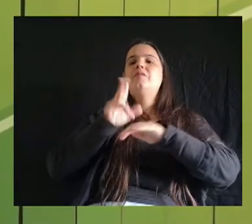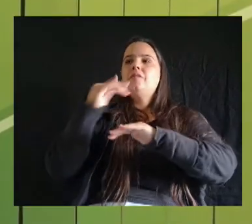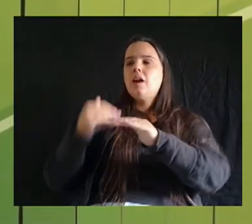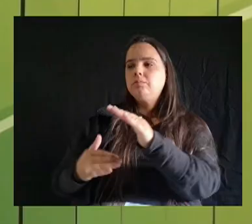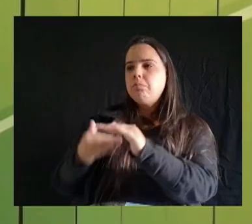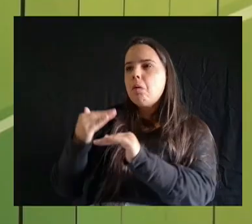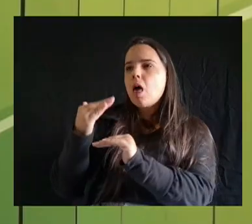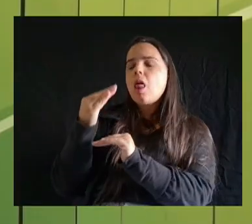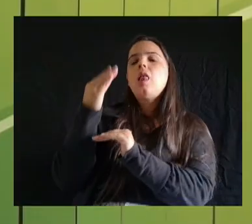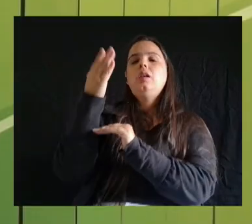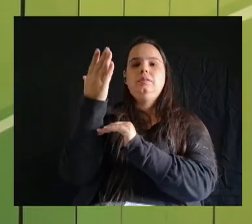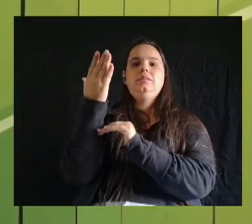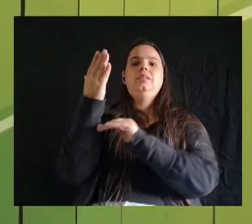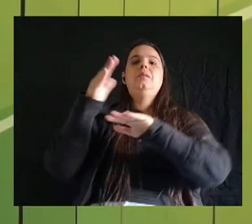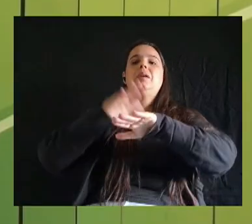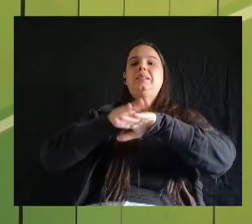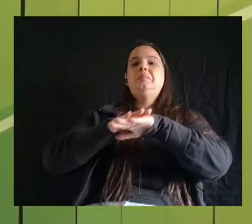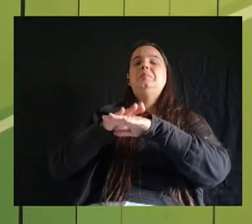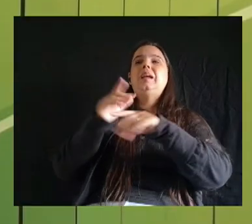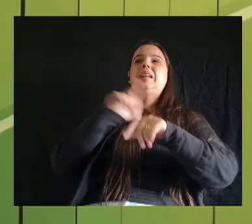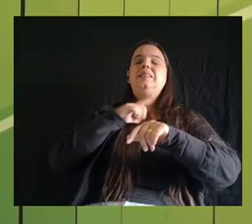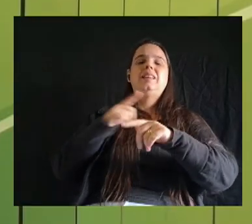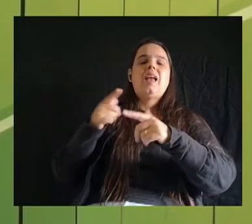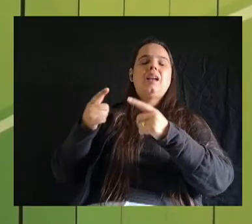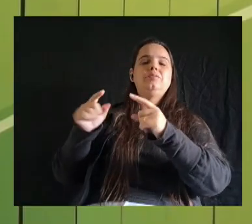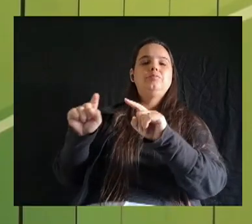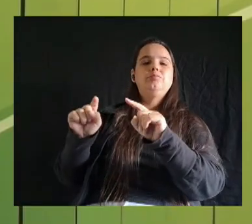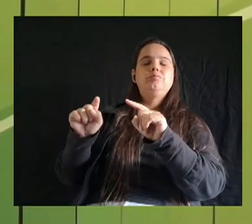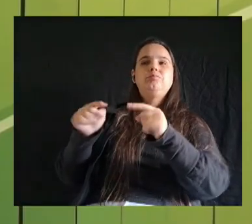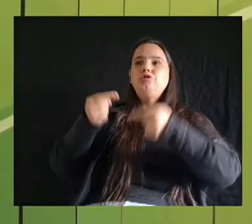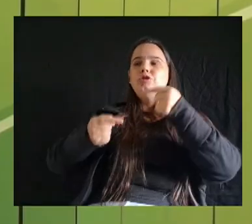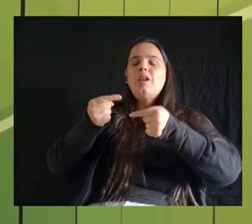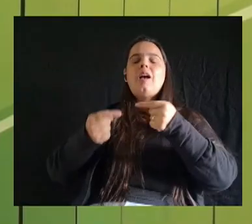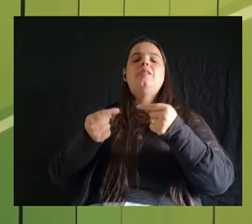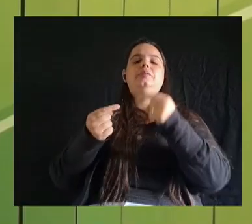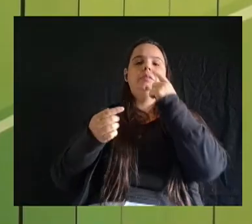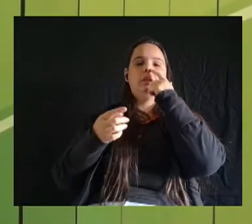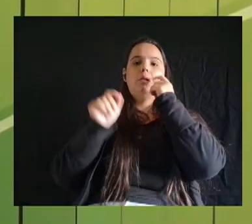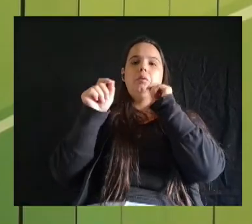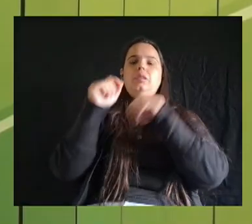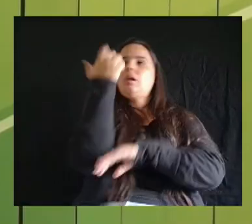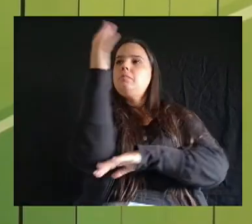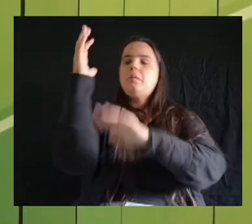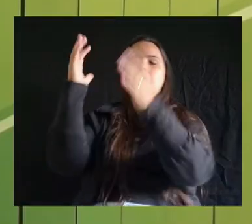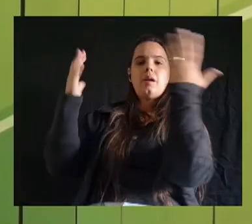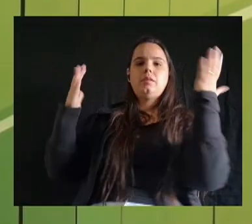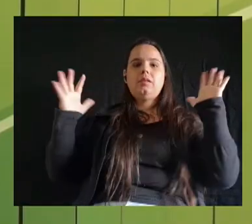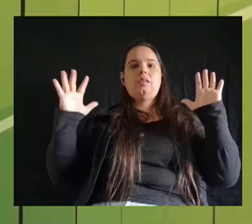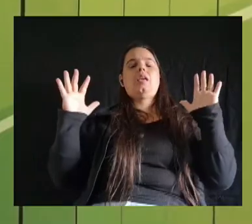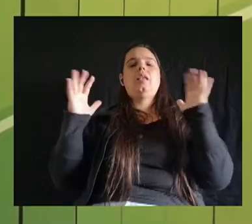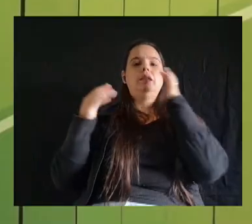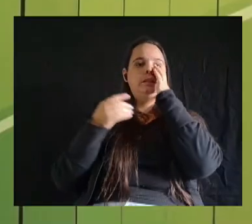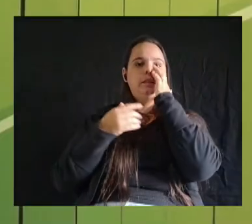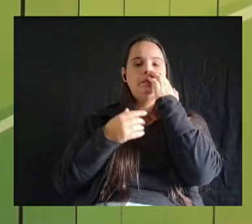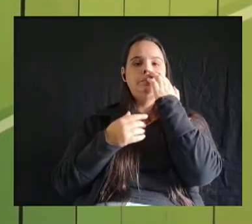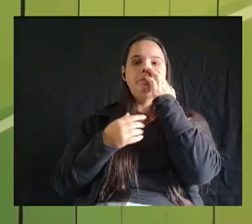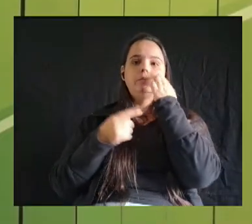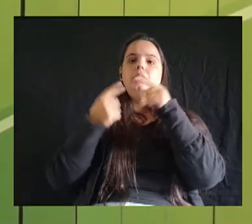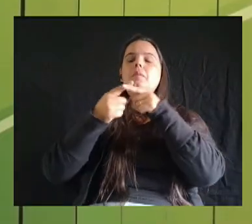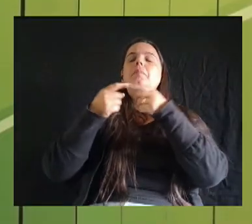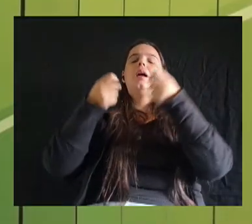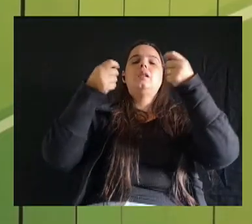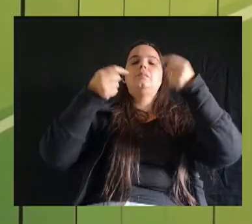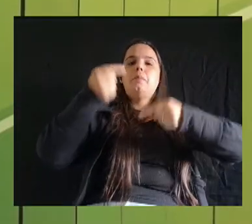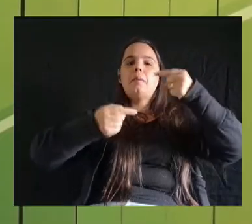que também traz desafios importantes: o impacto ambiental dos data centers. E para discutir soluções inovadoras